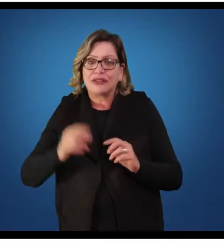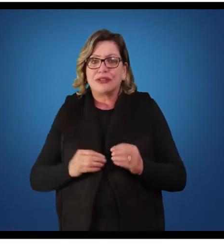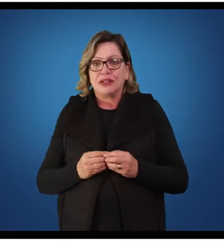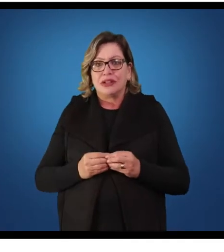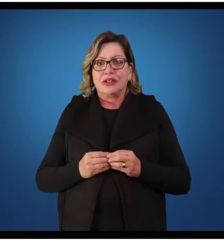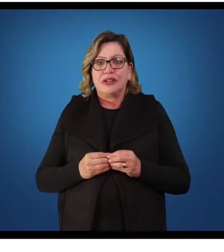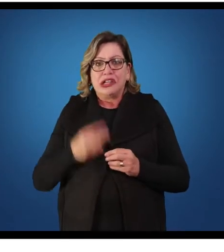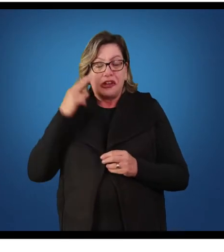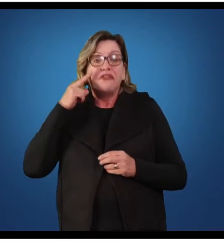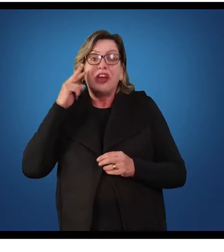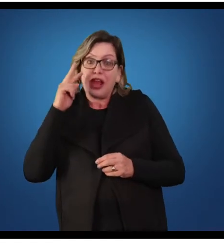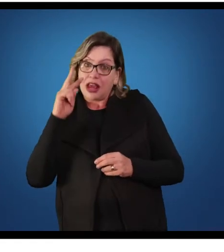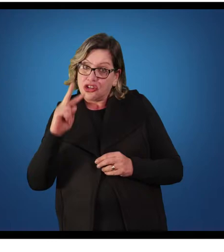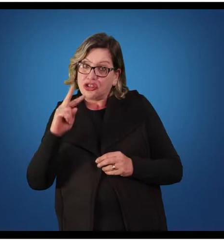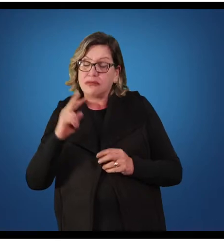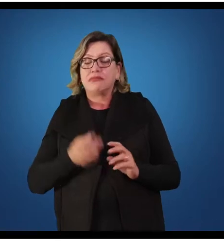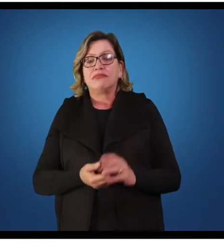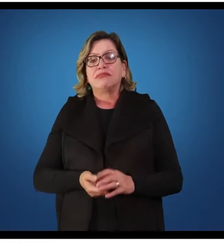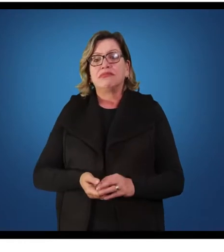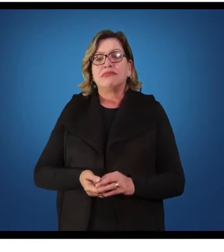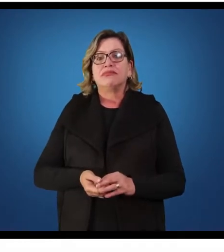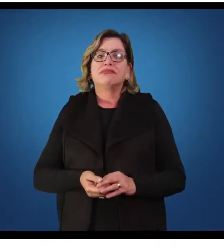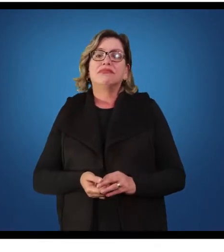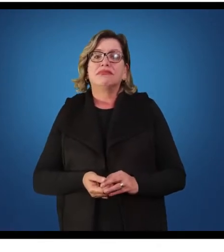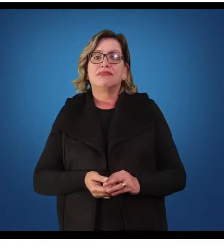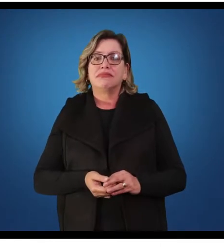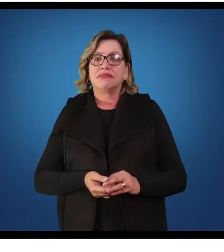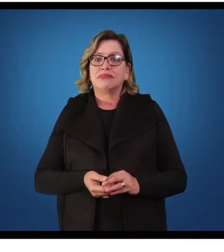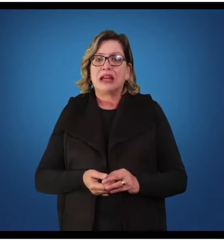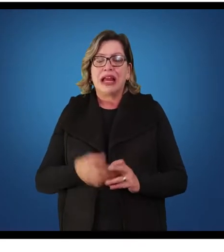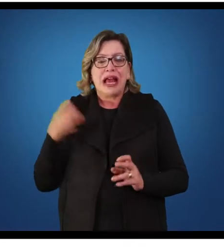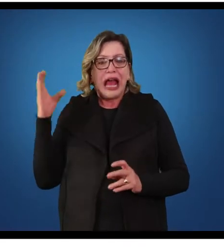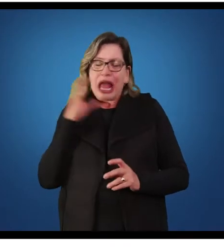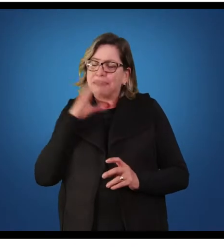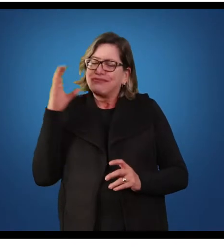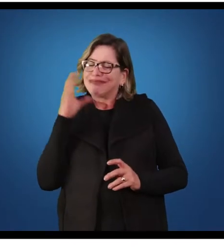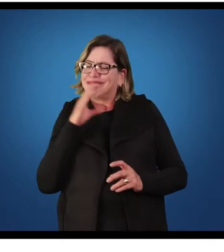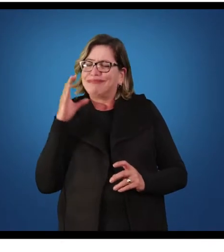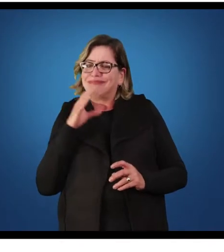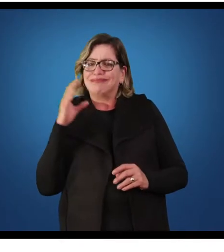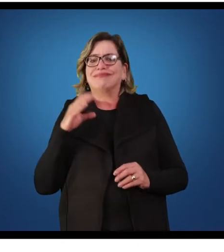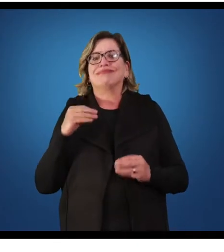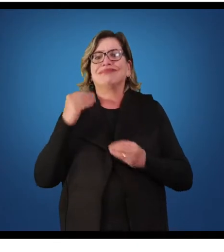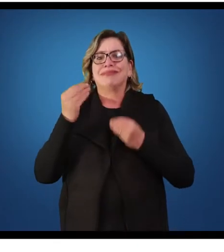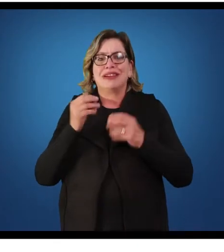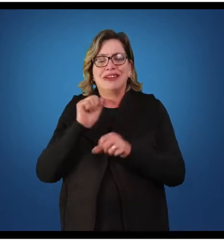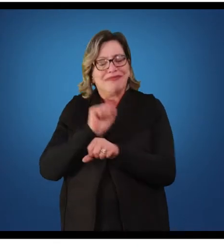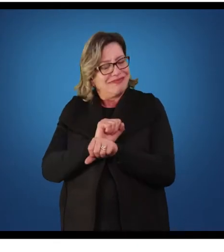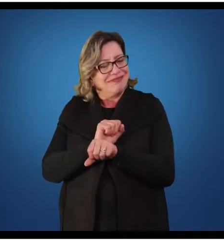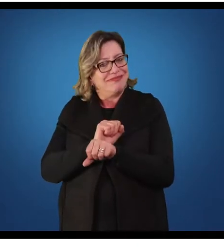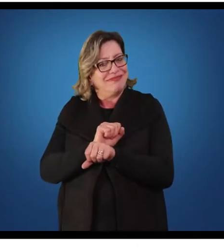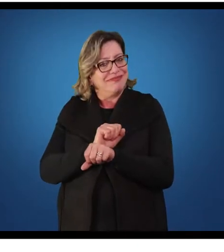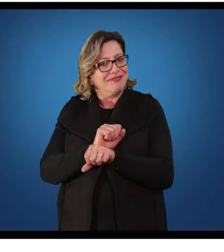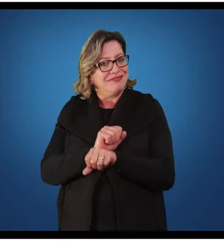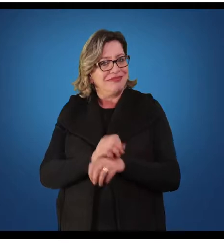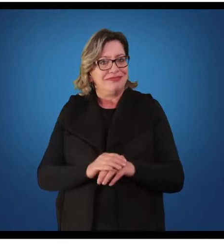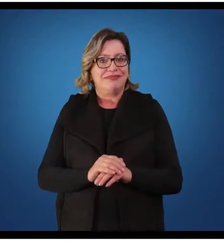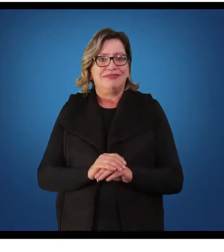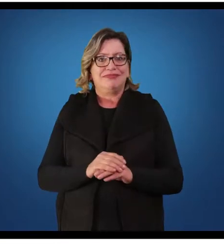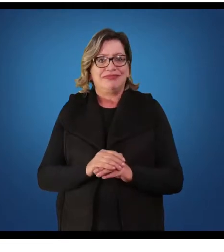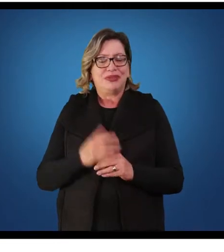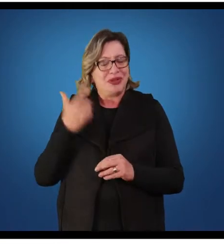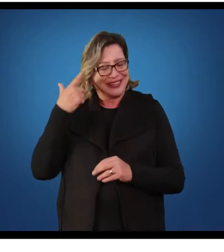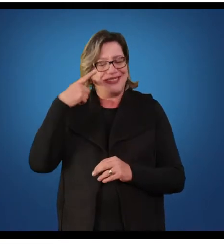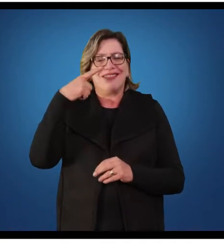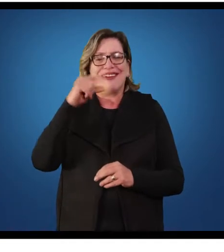Vai, deslocando, deslocando, deslocando. Correndo, vai! Parou! Aí,